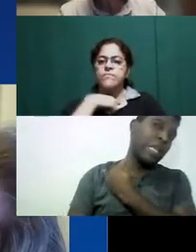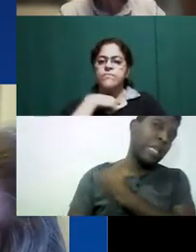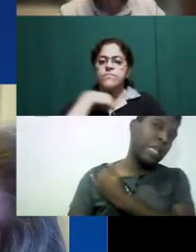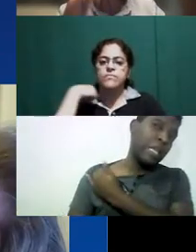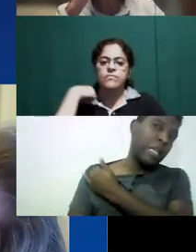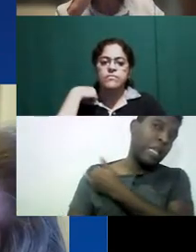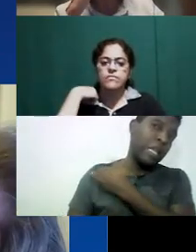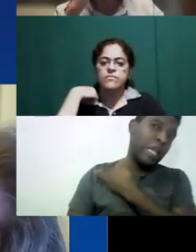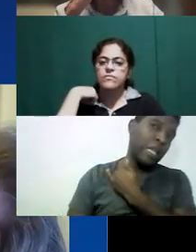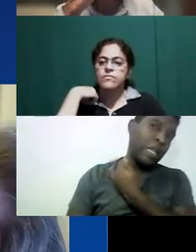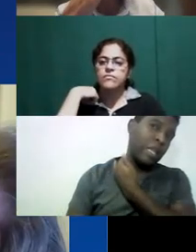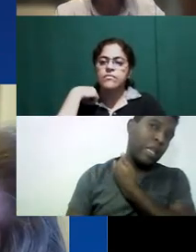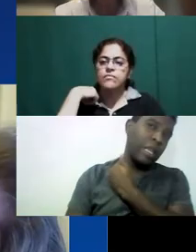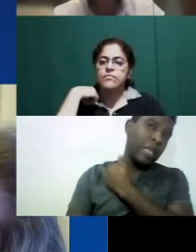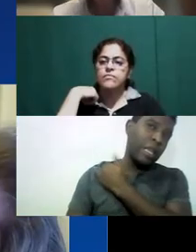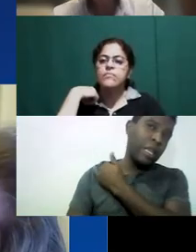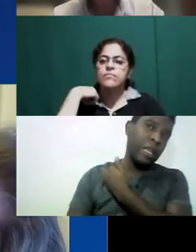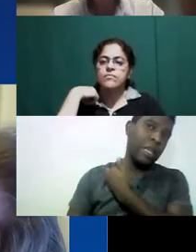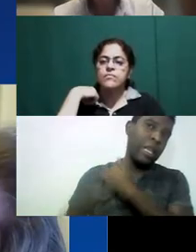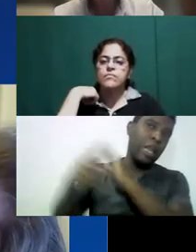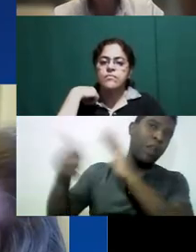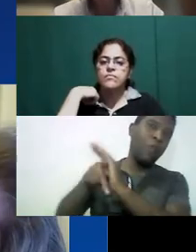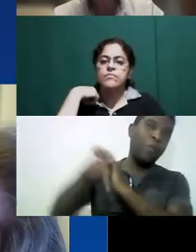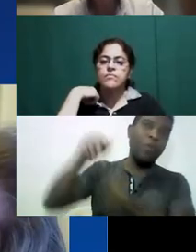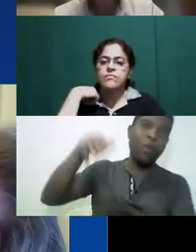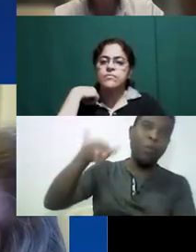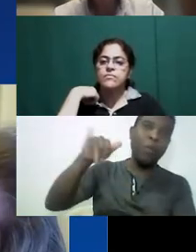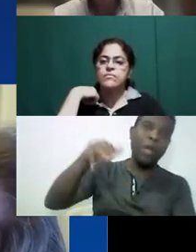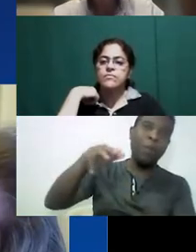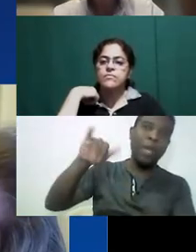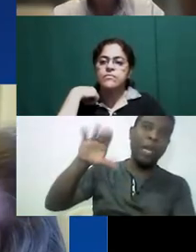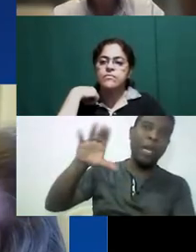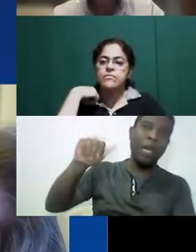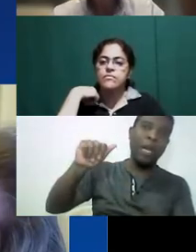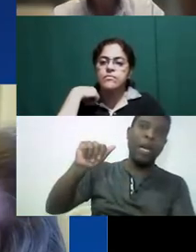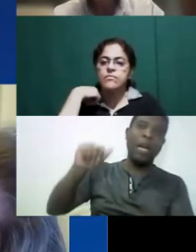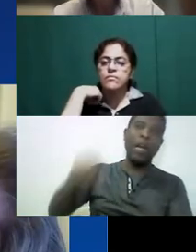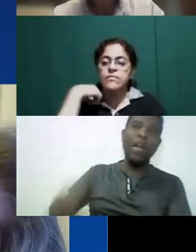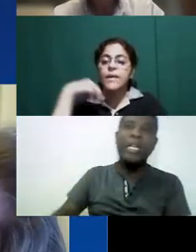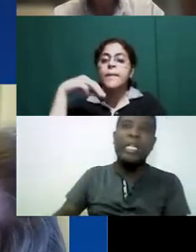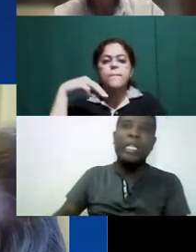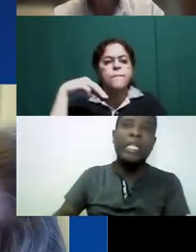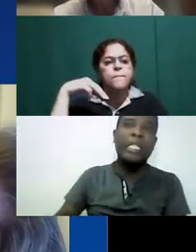mímica facial e ele é um flexor cervical, ajuda na flexão, né? Então, a pessoa, quando tem esse platisma